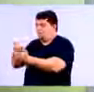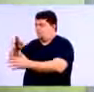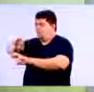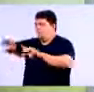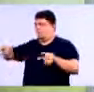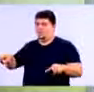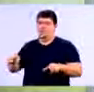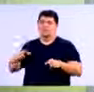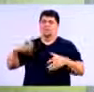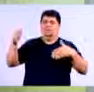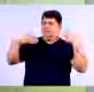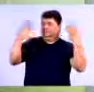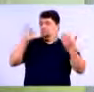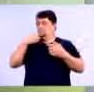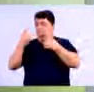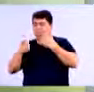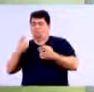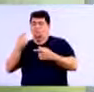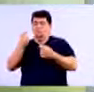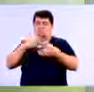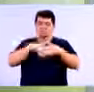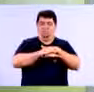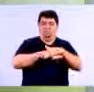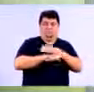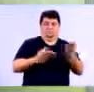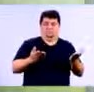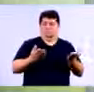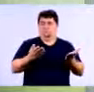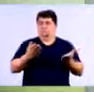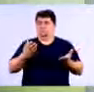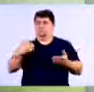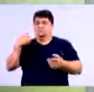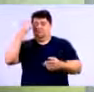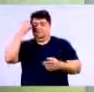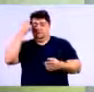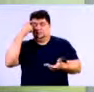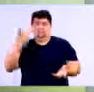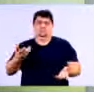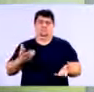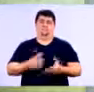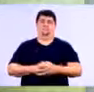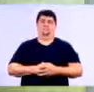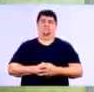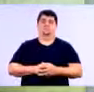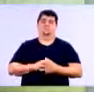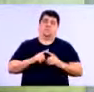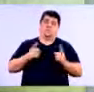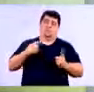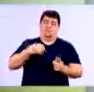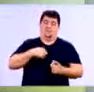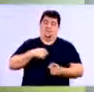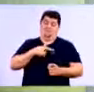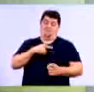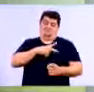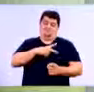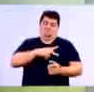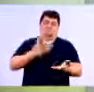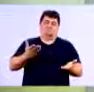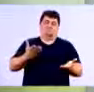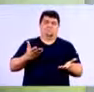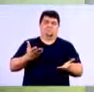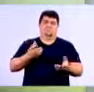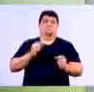a um lazer a mais, ou qualquer outro aspecto da sua vida situacional. Mas assim, eu particularmente,